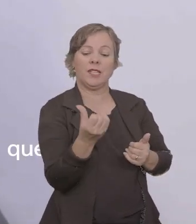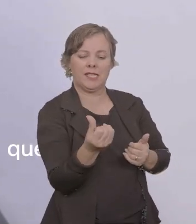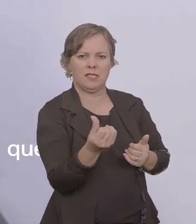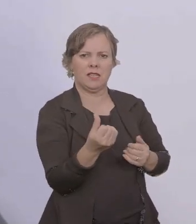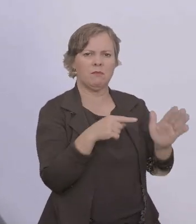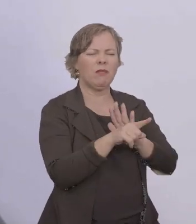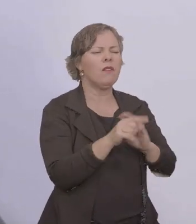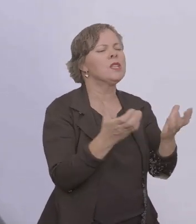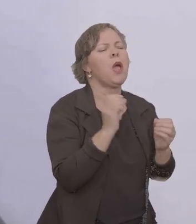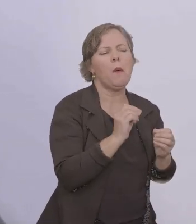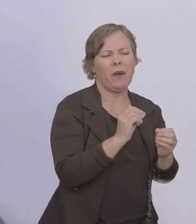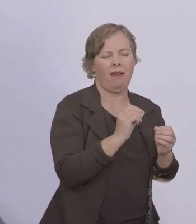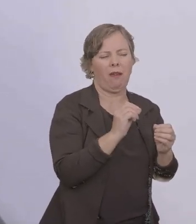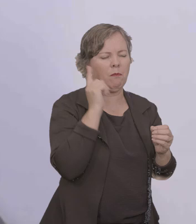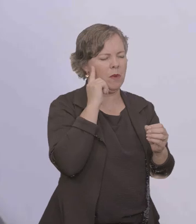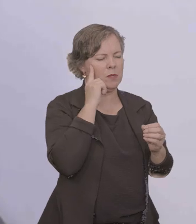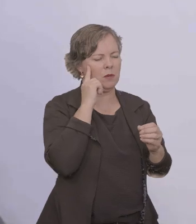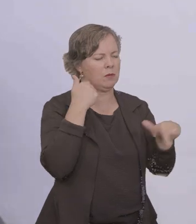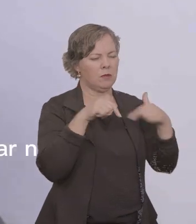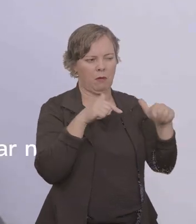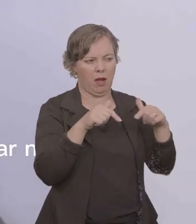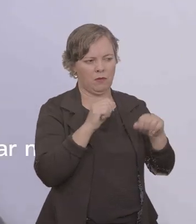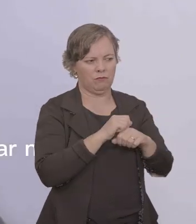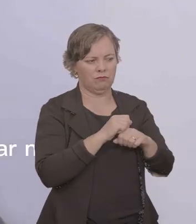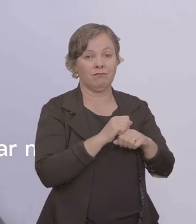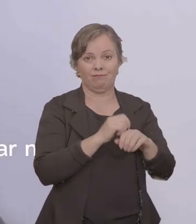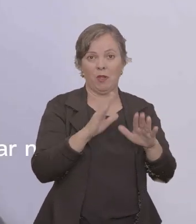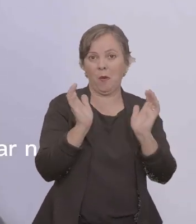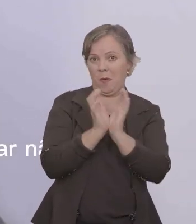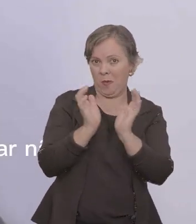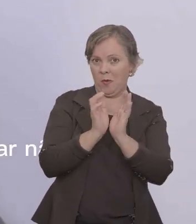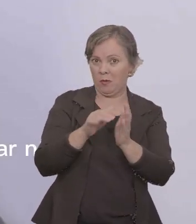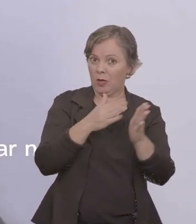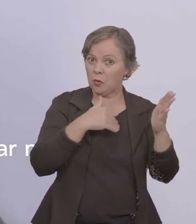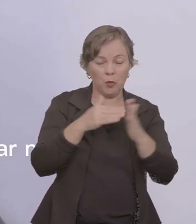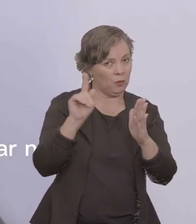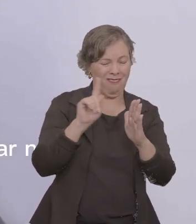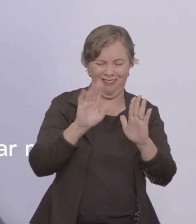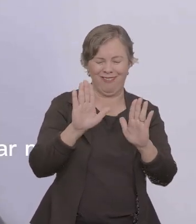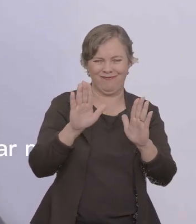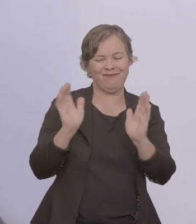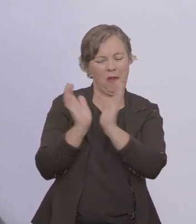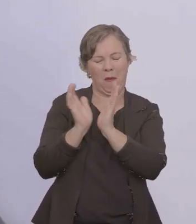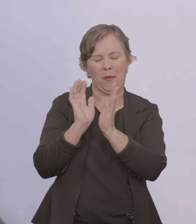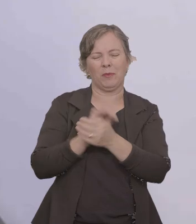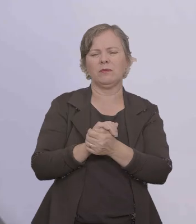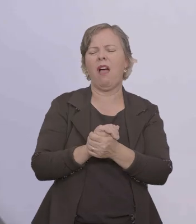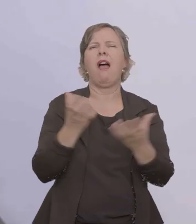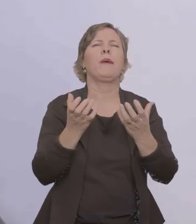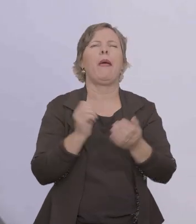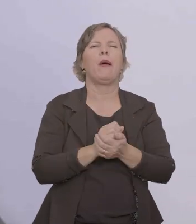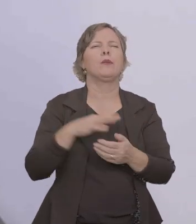vai querer no aspecto do trabalho, uma parte considerável deles, tá? Não vamos aqui generalizar, não. Ele vai